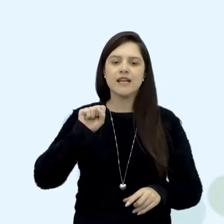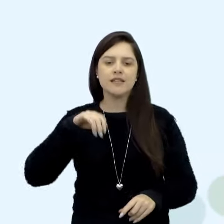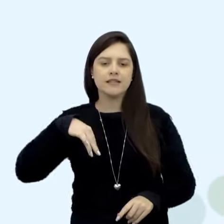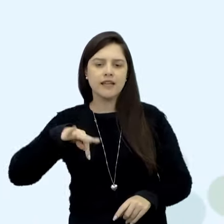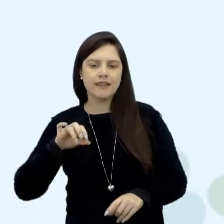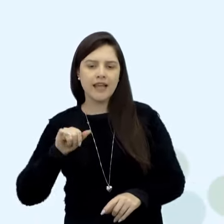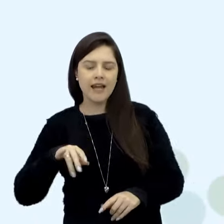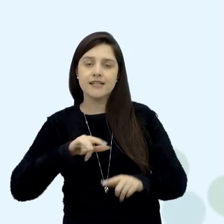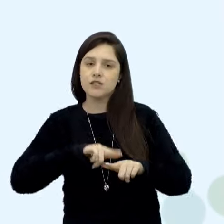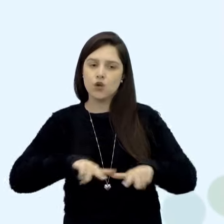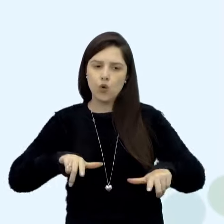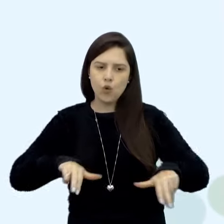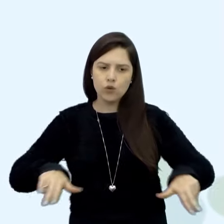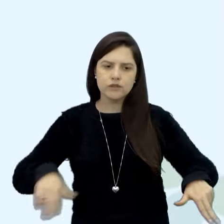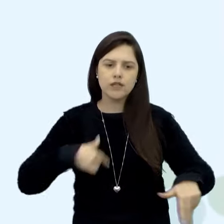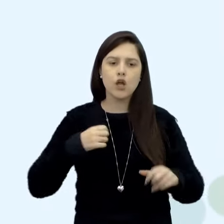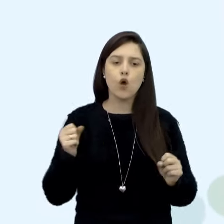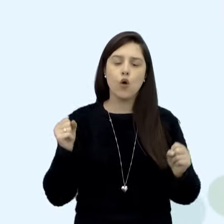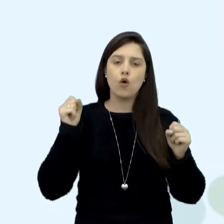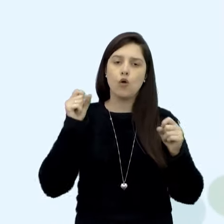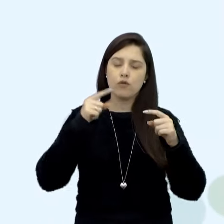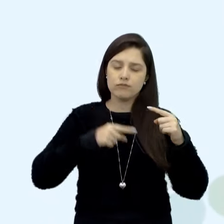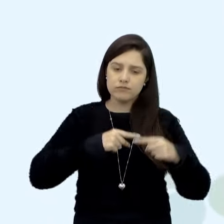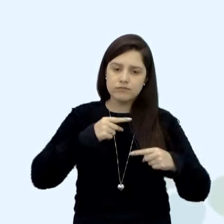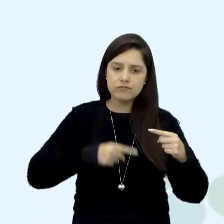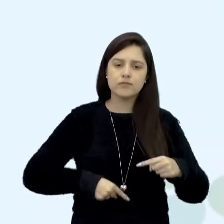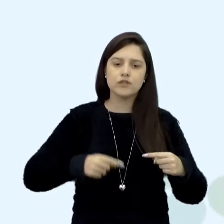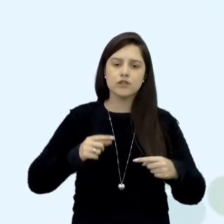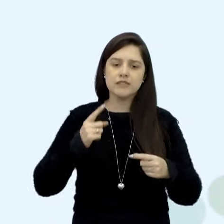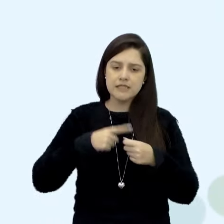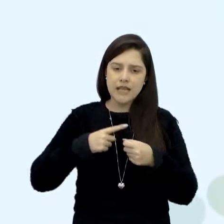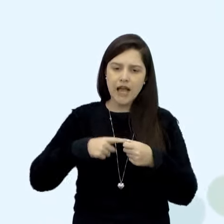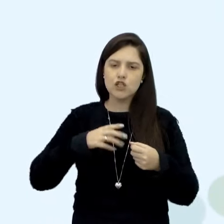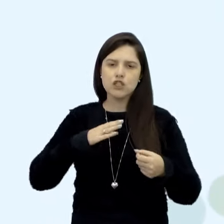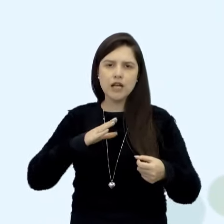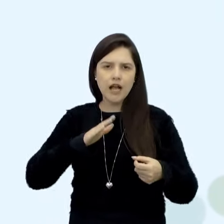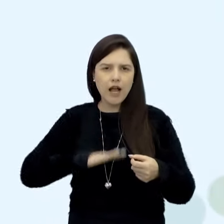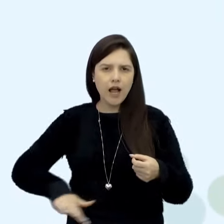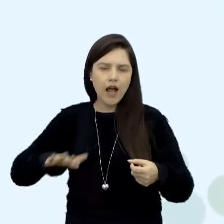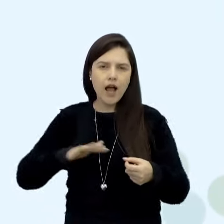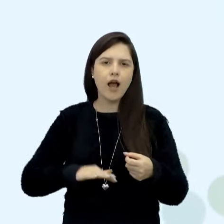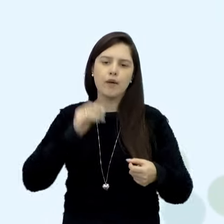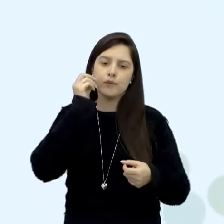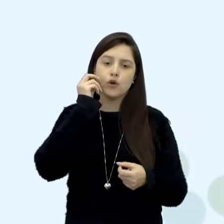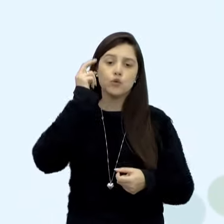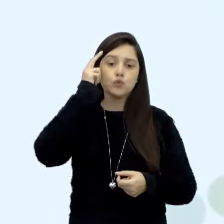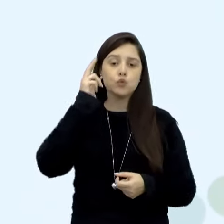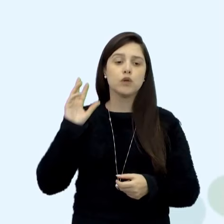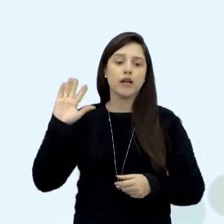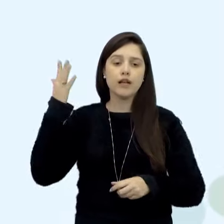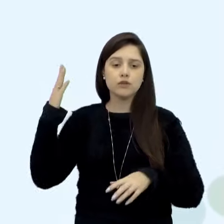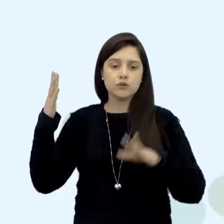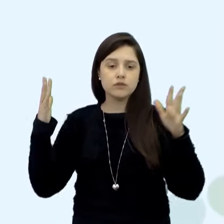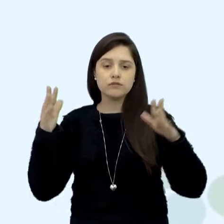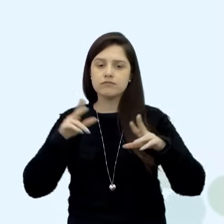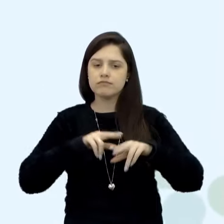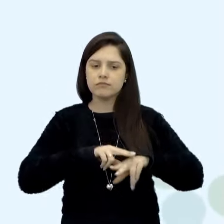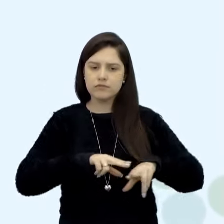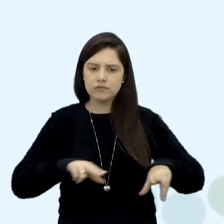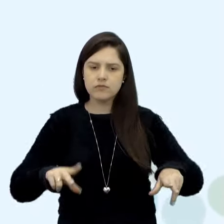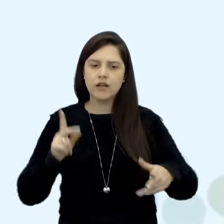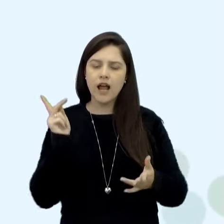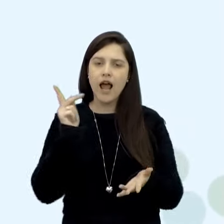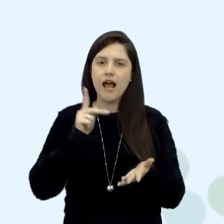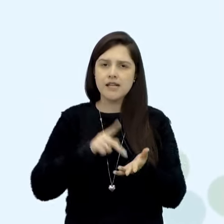entre outras, e oposições dicotômicas, cidade e campo, cultura-natureza, civilizados e bárbaros,